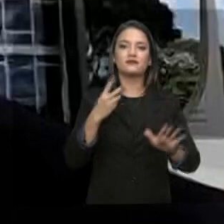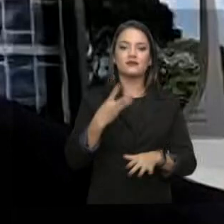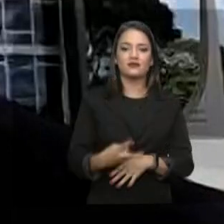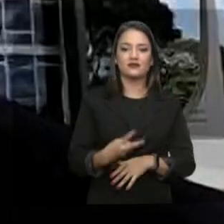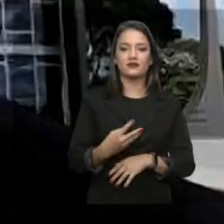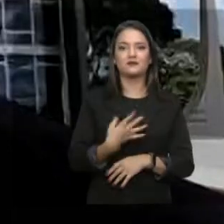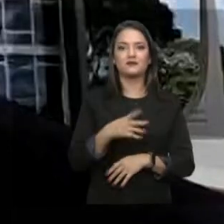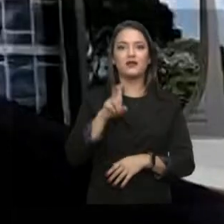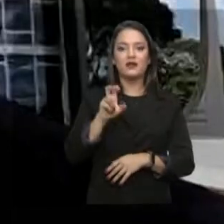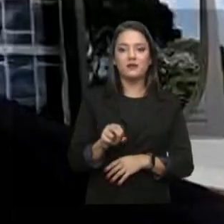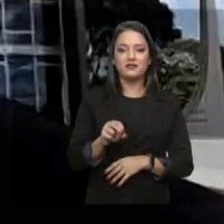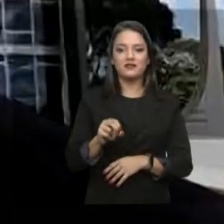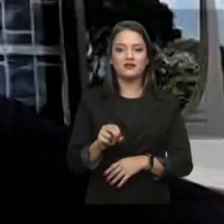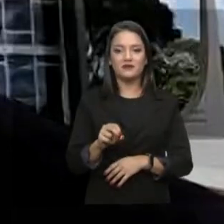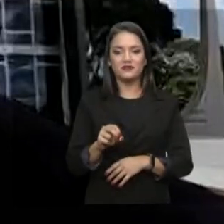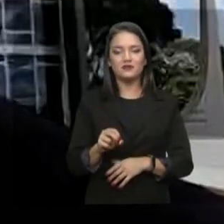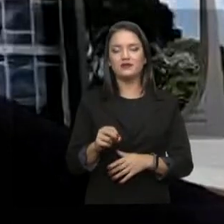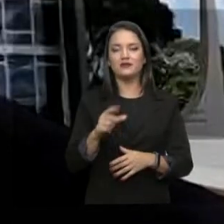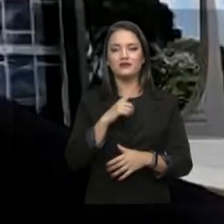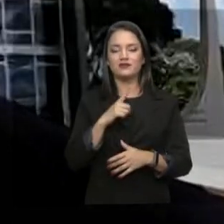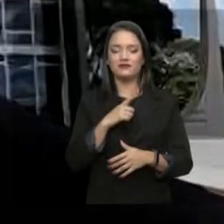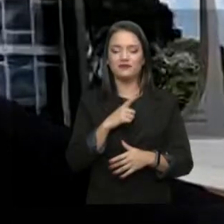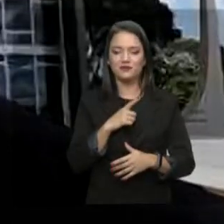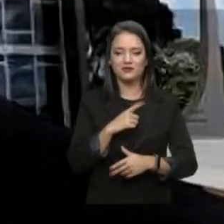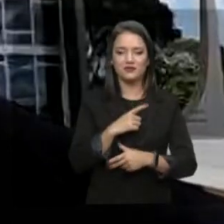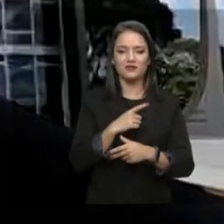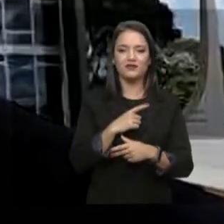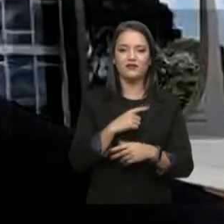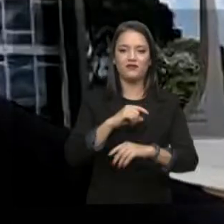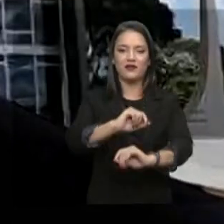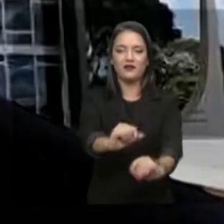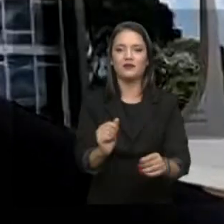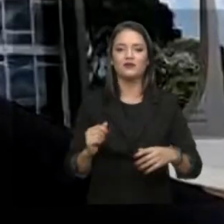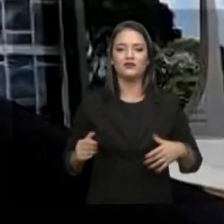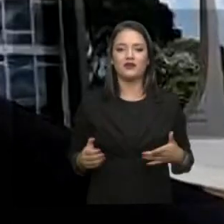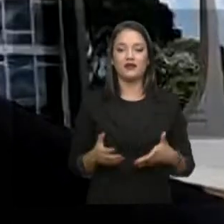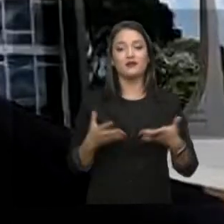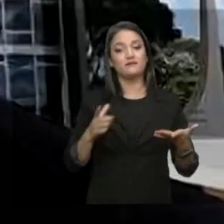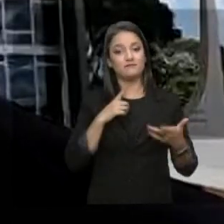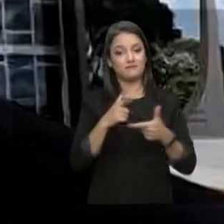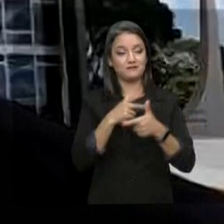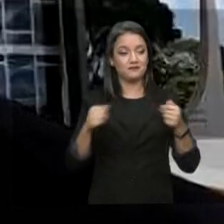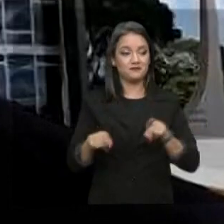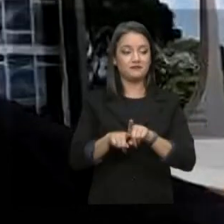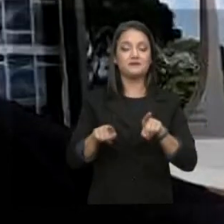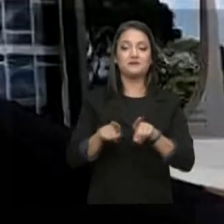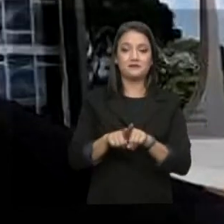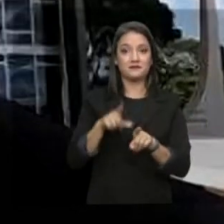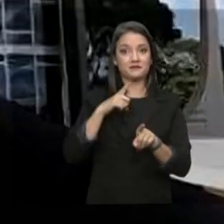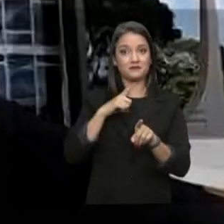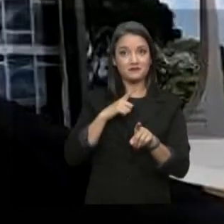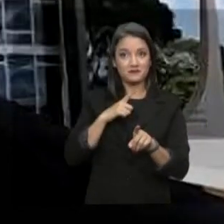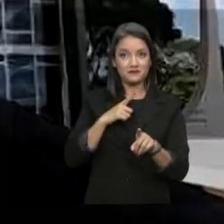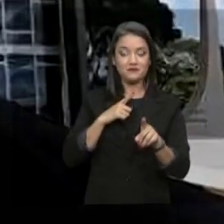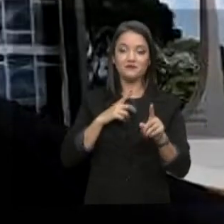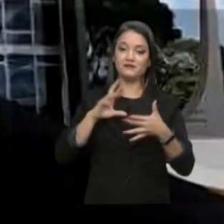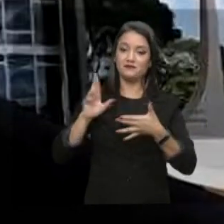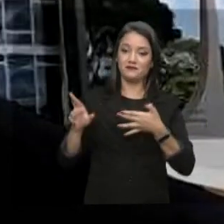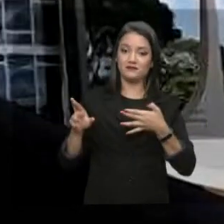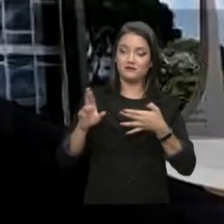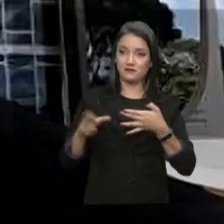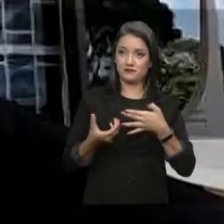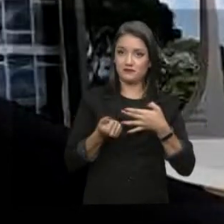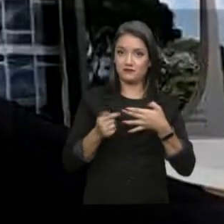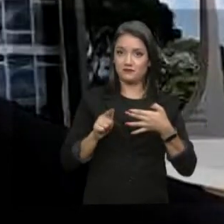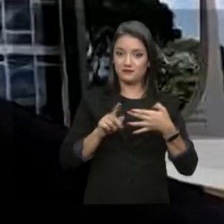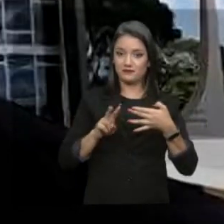interno, prevalece a decisão mais favorável ao acusado, razão pela qual eu proclamo que foi dado provimento ao agravo regimental para se julgar procedente reclamação e se